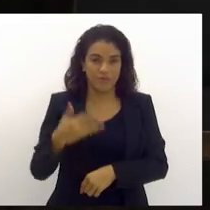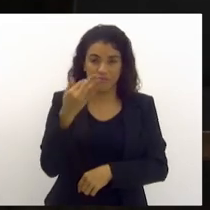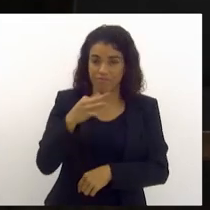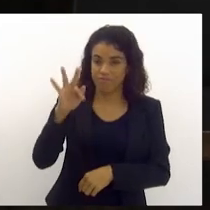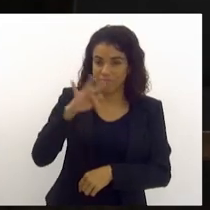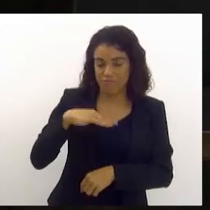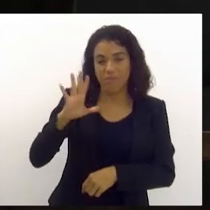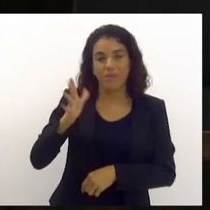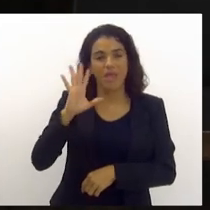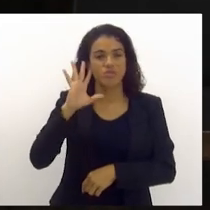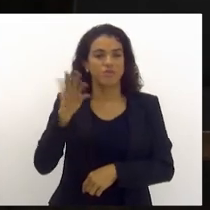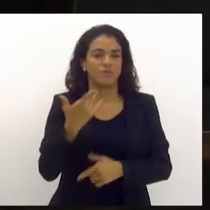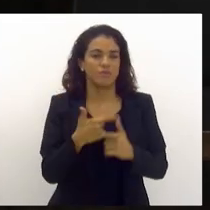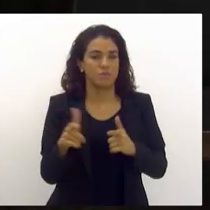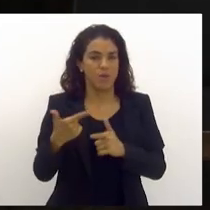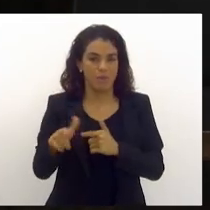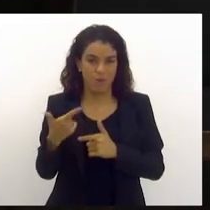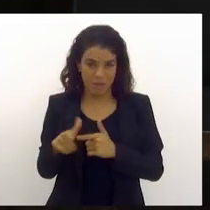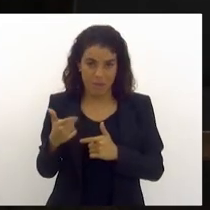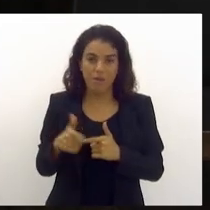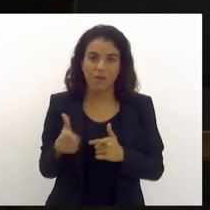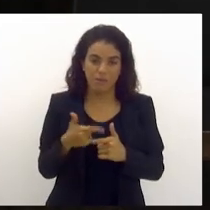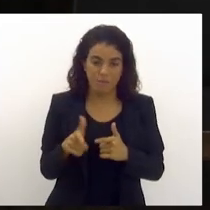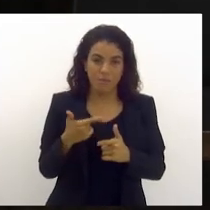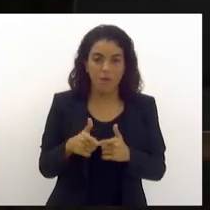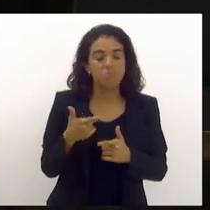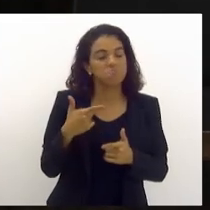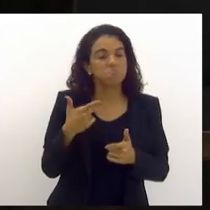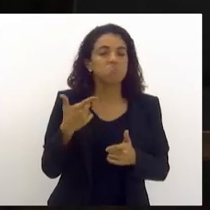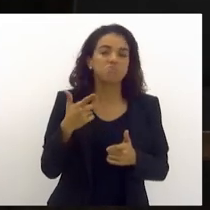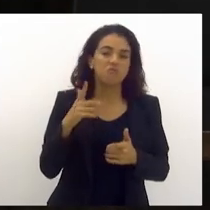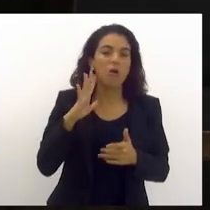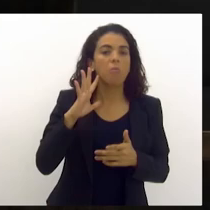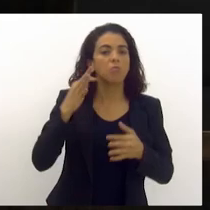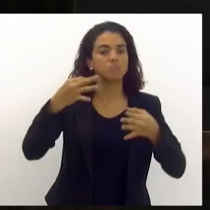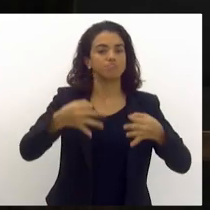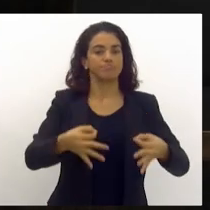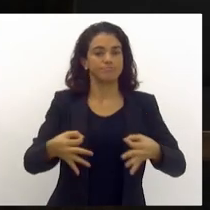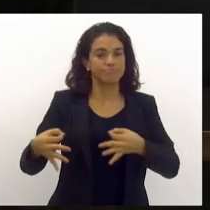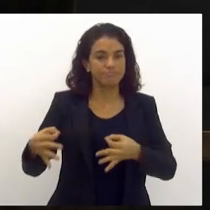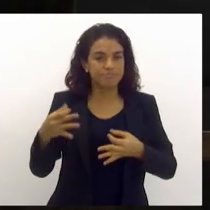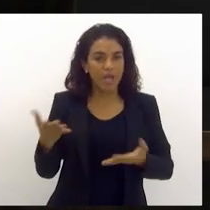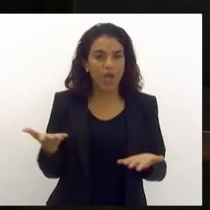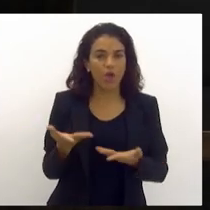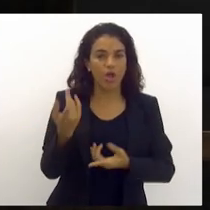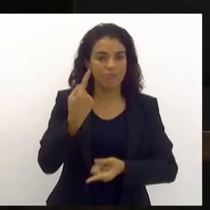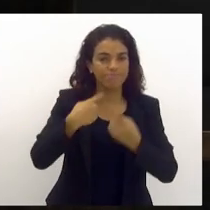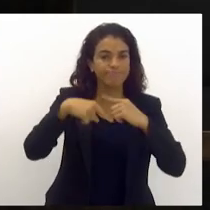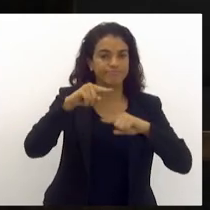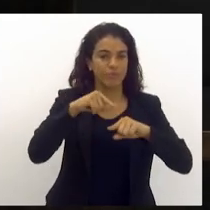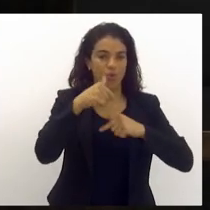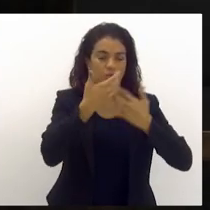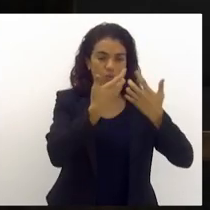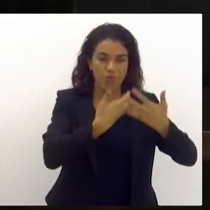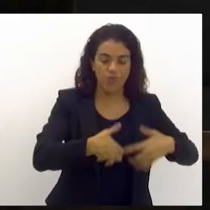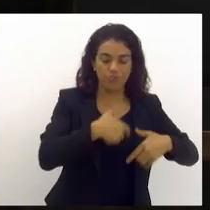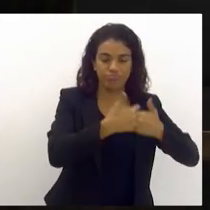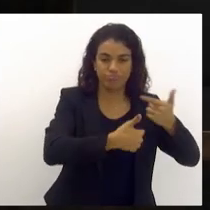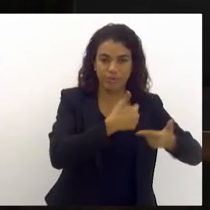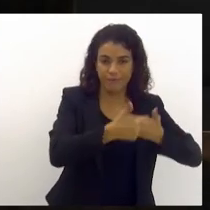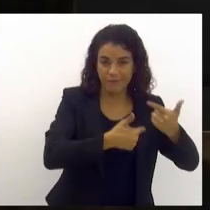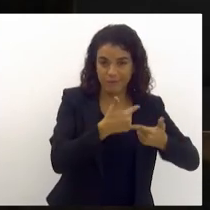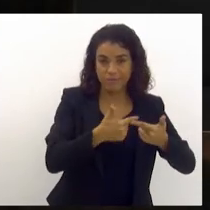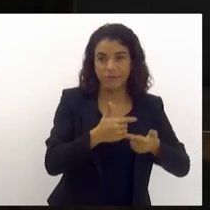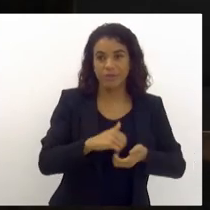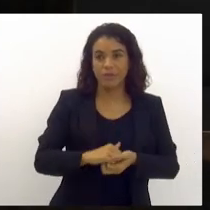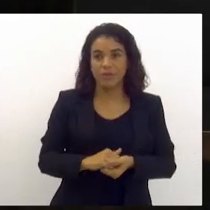a situação de maneira bem equilibrada. Eu acho que é hora de restabelecer os serviços. Eu tive agora